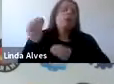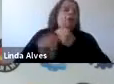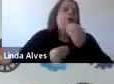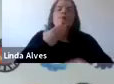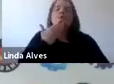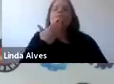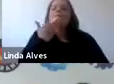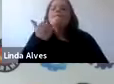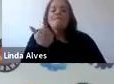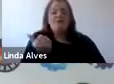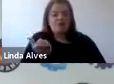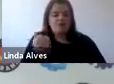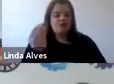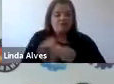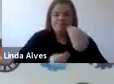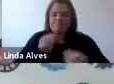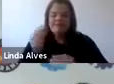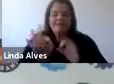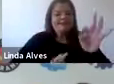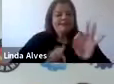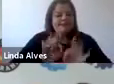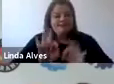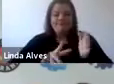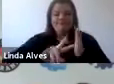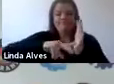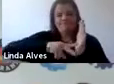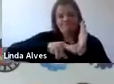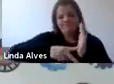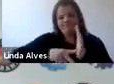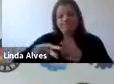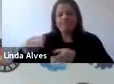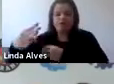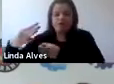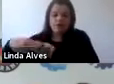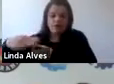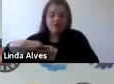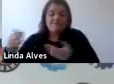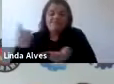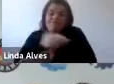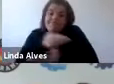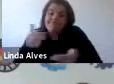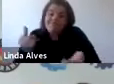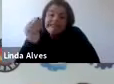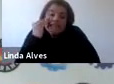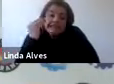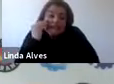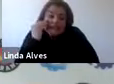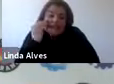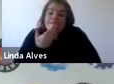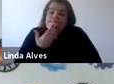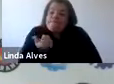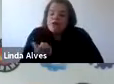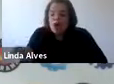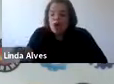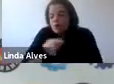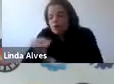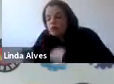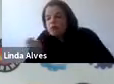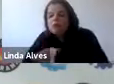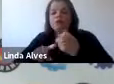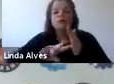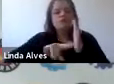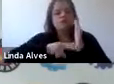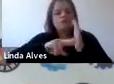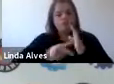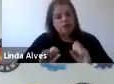vocês, trabalhadores da Volkswagen, assim como o sindicato faz para todos os trabalhadores, como fez há alguns